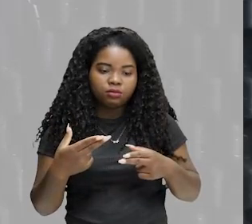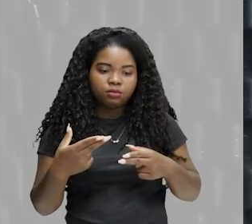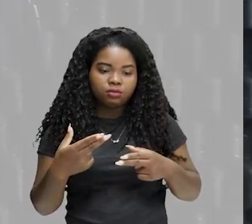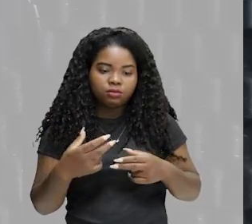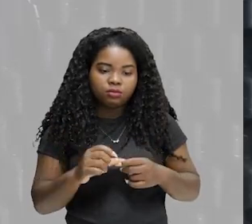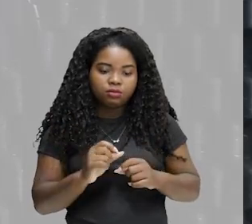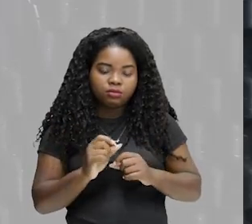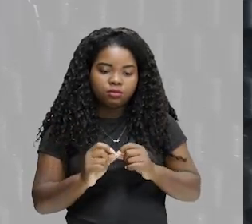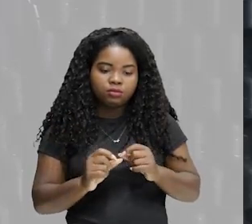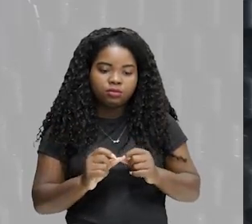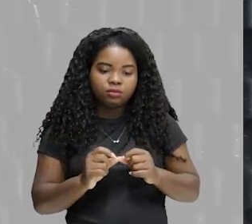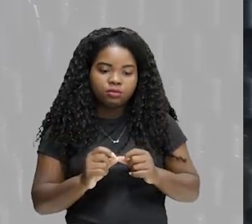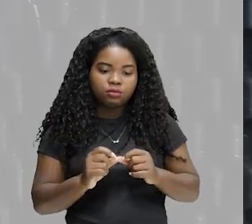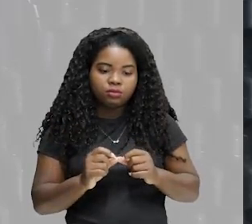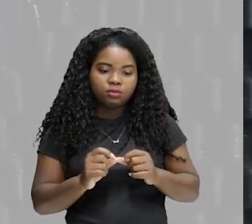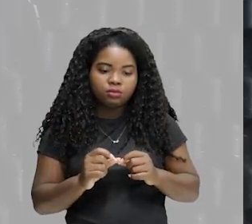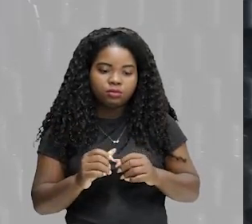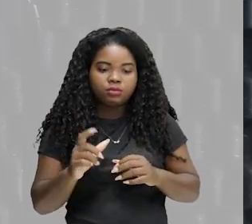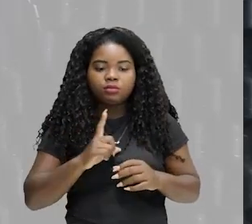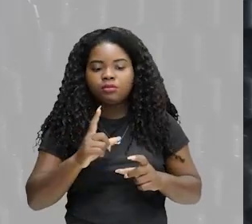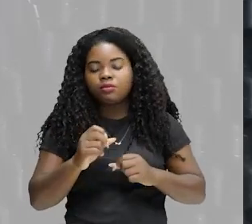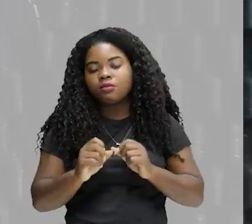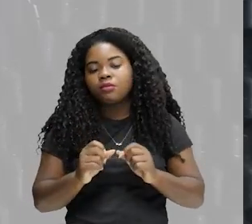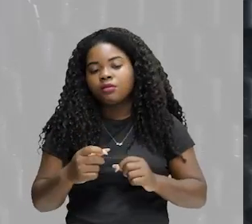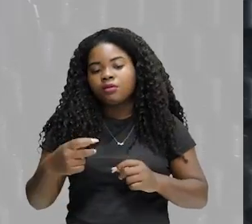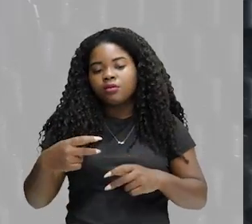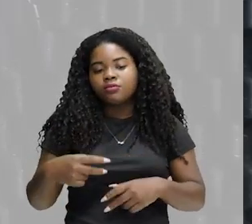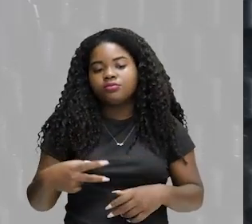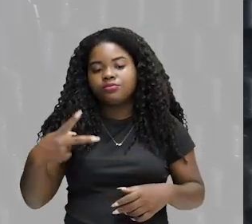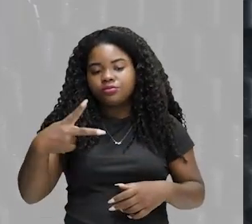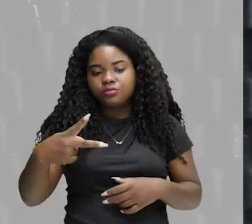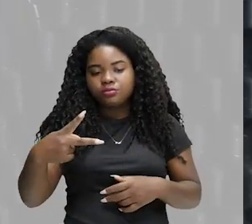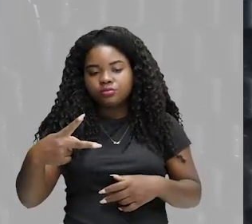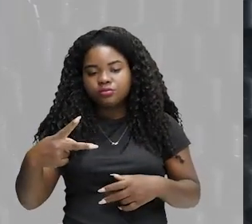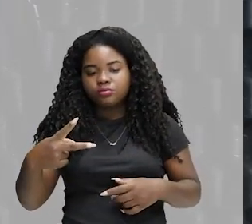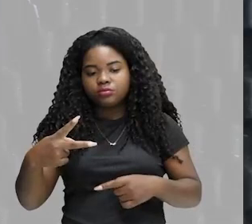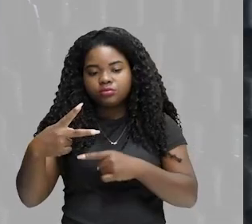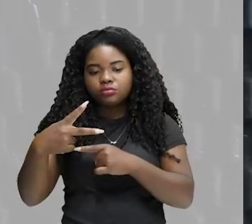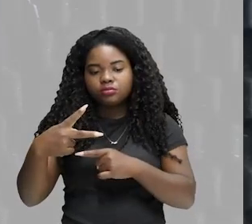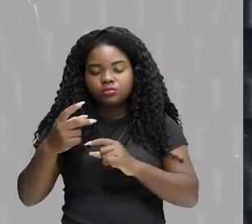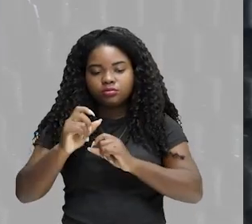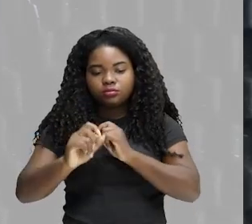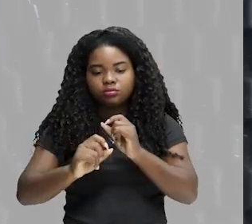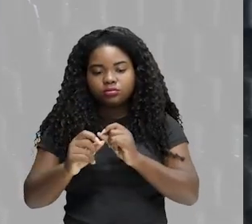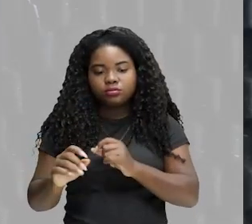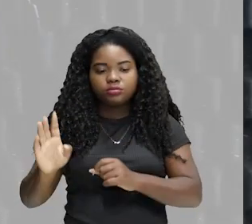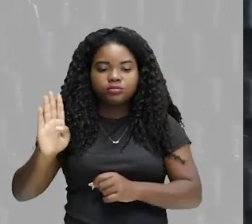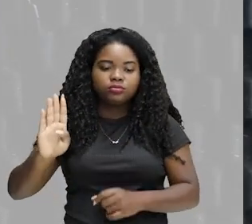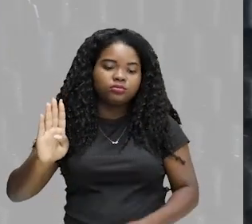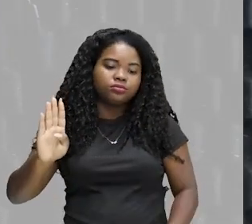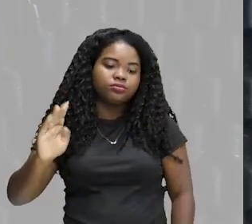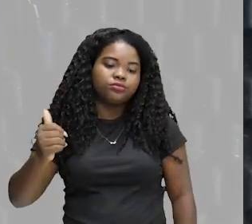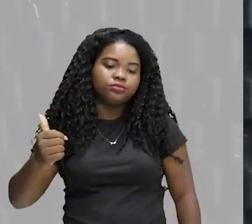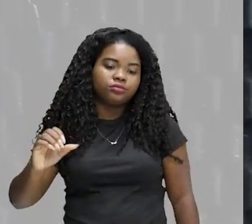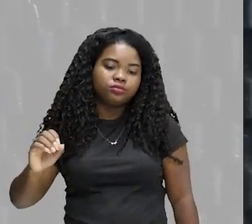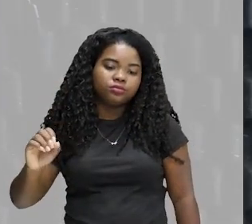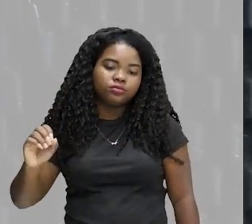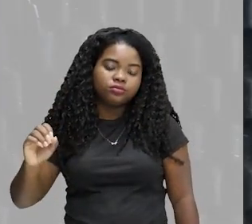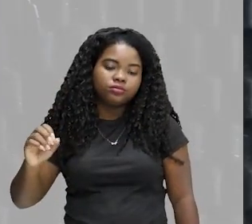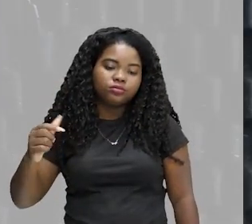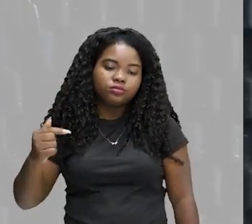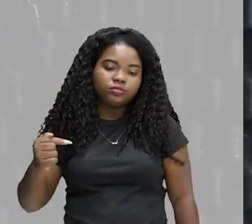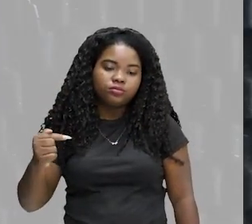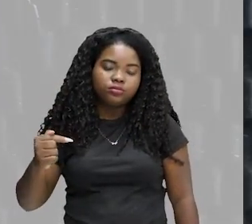seria igual se tivesse uma igualdade, mas mantendo a desigualdade com o logaritmando. No caso, eu tenho que 10 elevado a sexta é maior ou igual